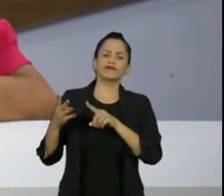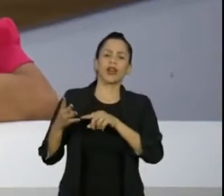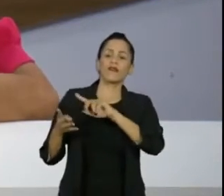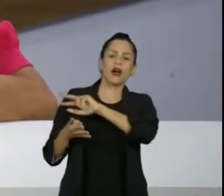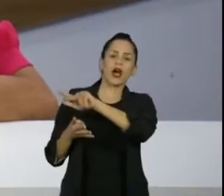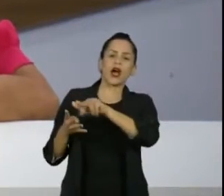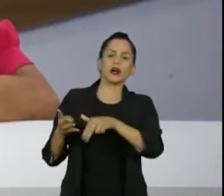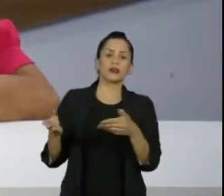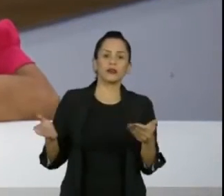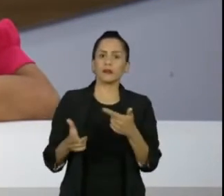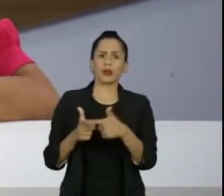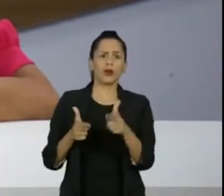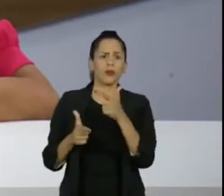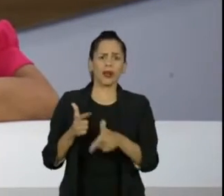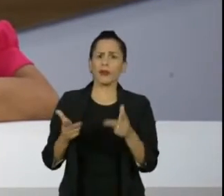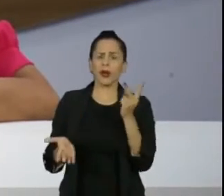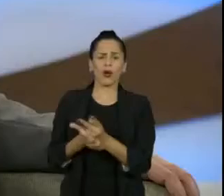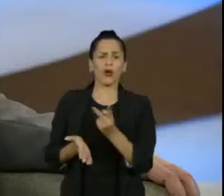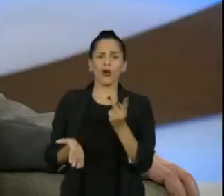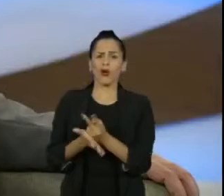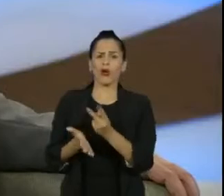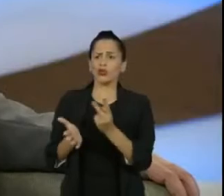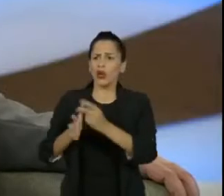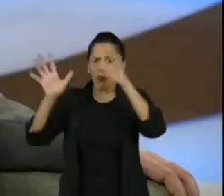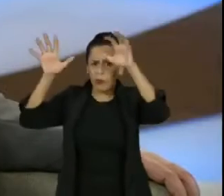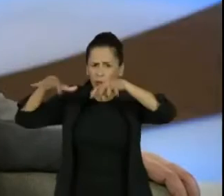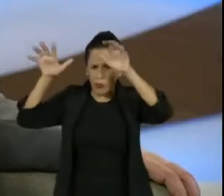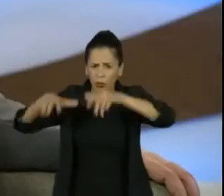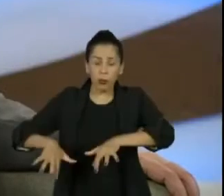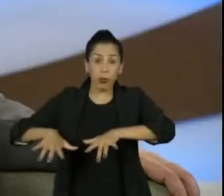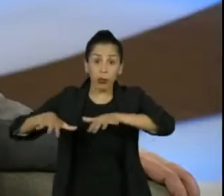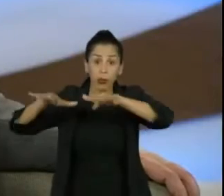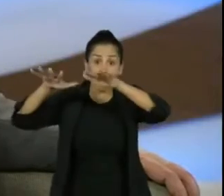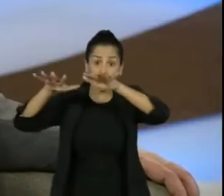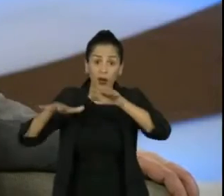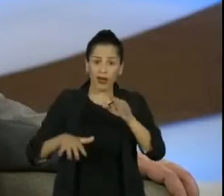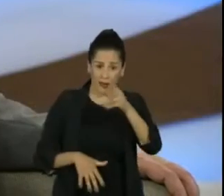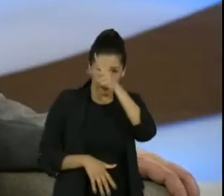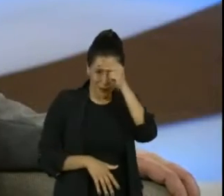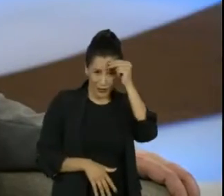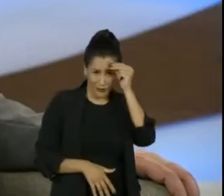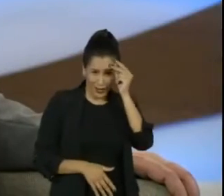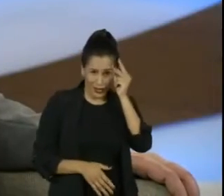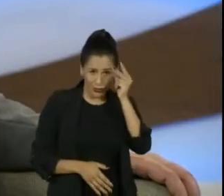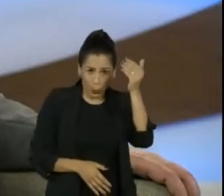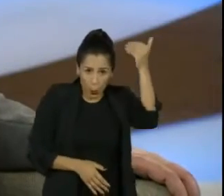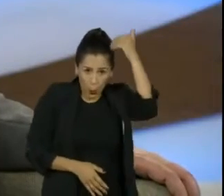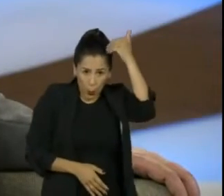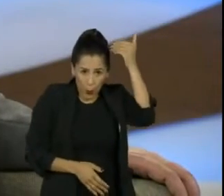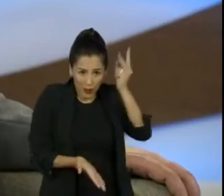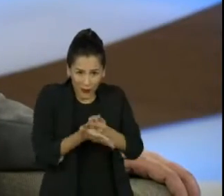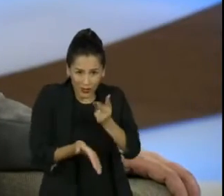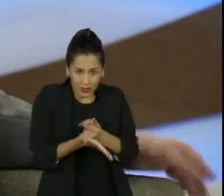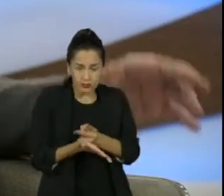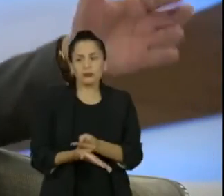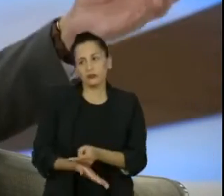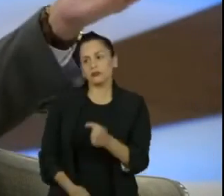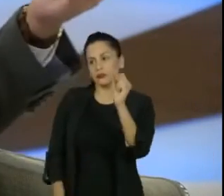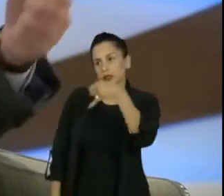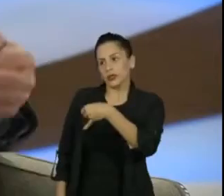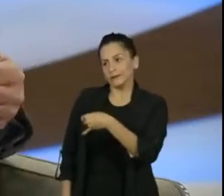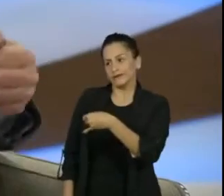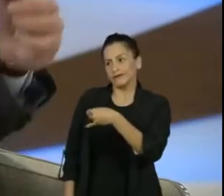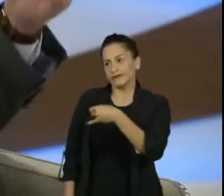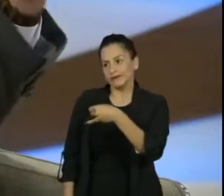prefeito continua sendo culpado? Continua. Mas nós já assinamos um contrato com a Caixa, os projetos estão prontos, trouxemos